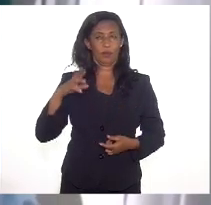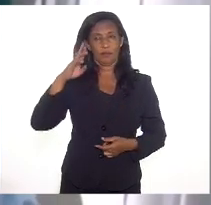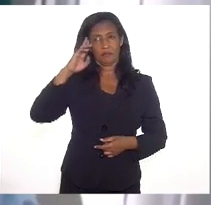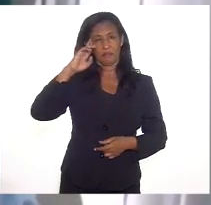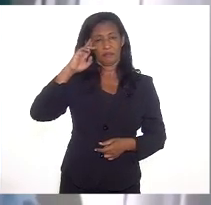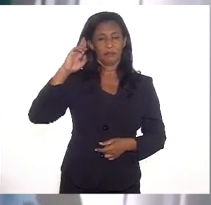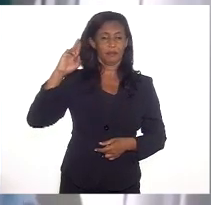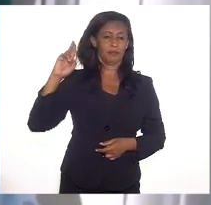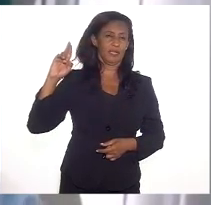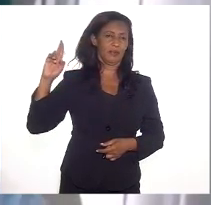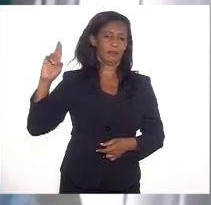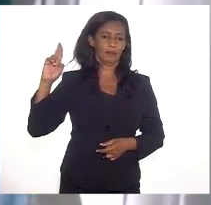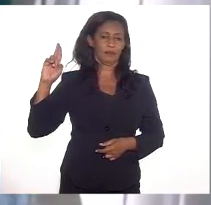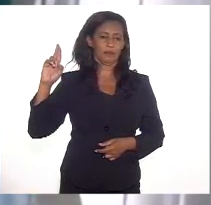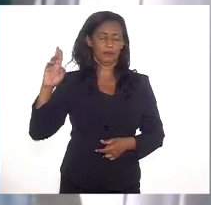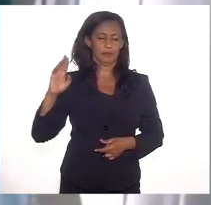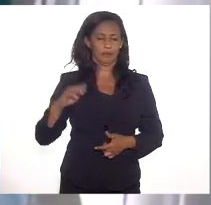principal